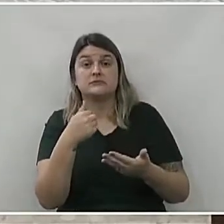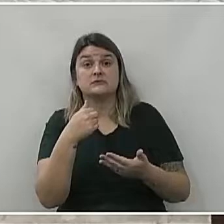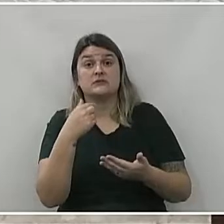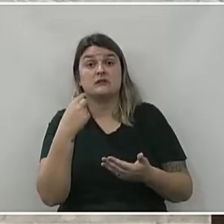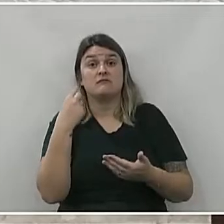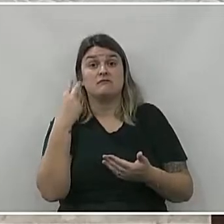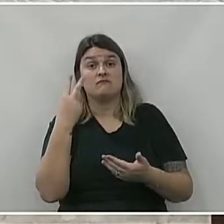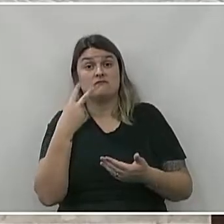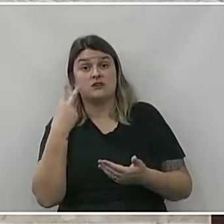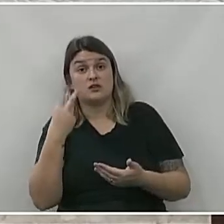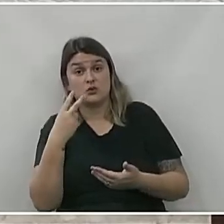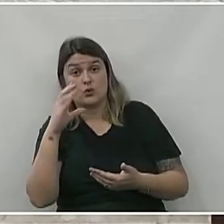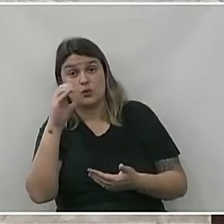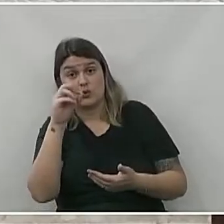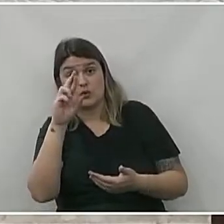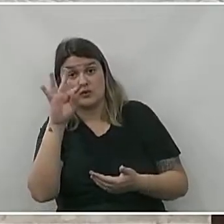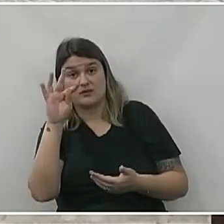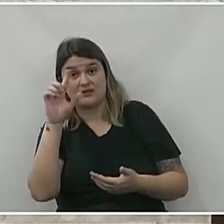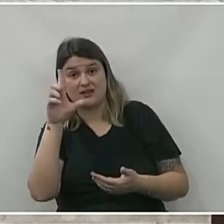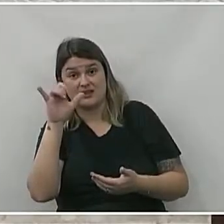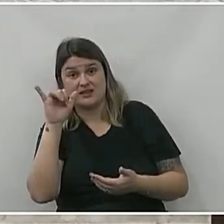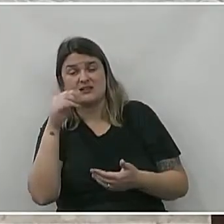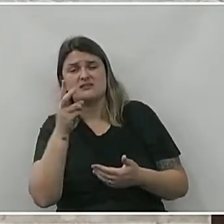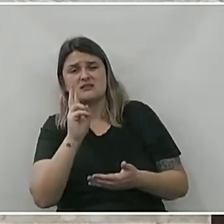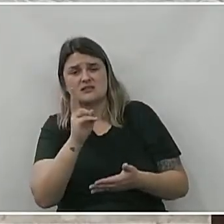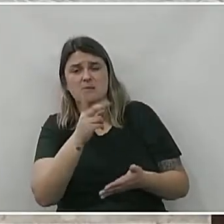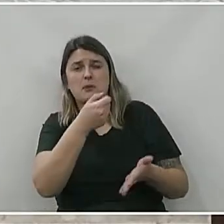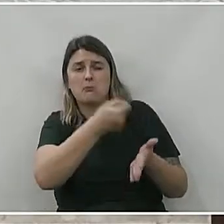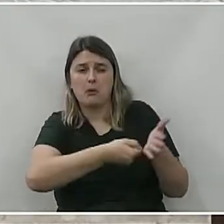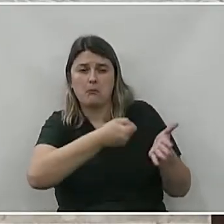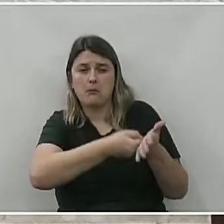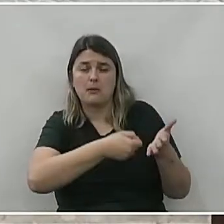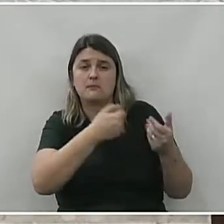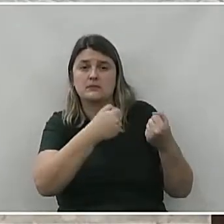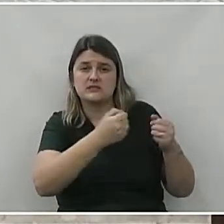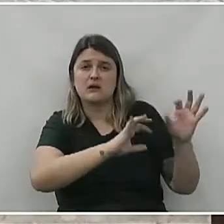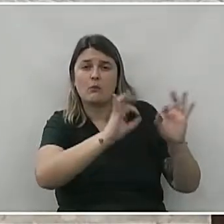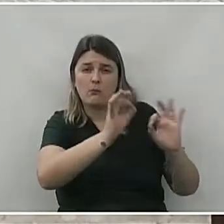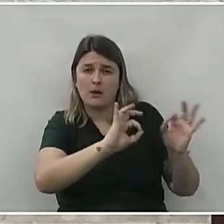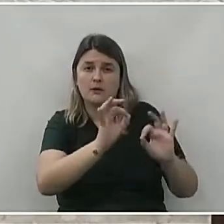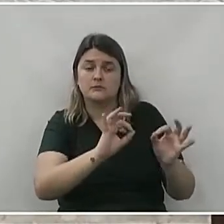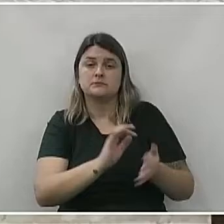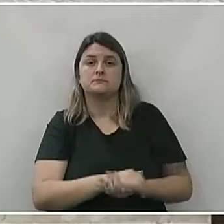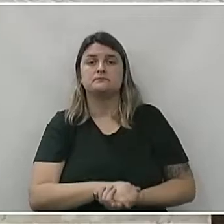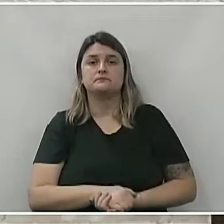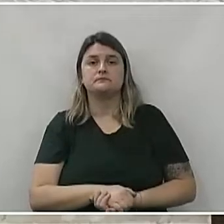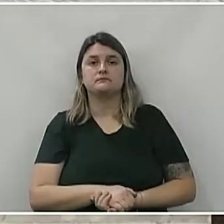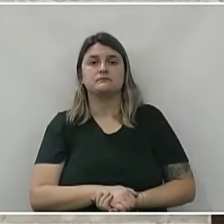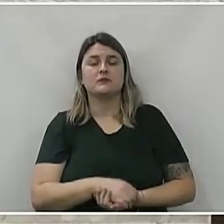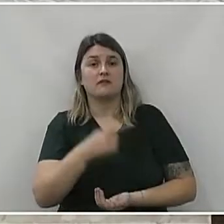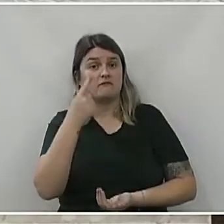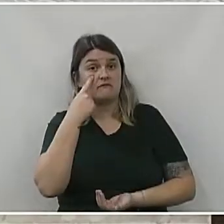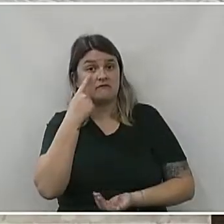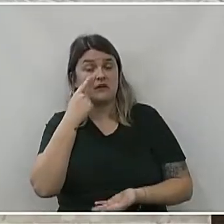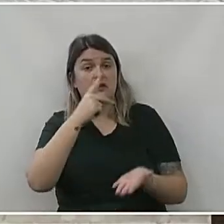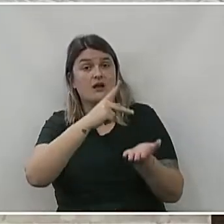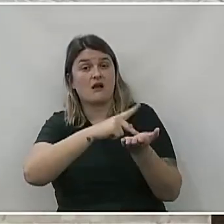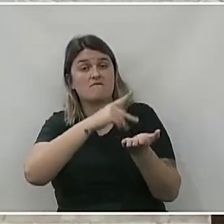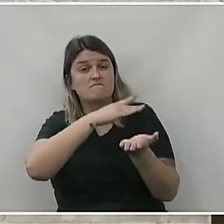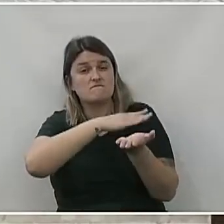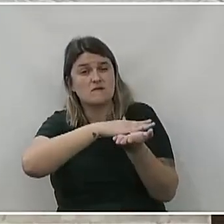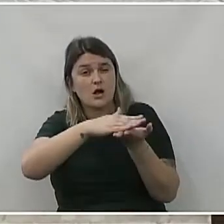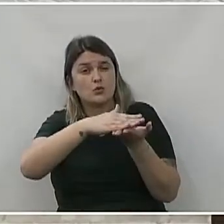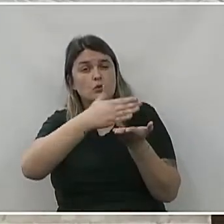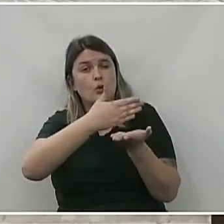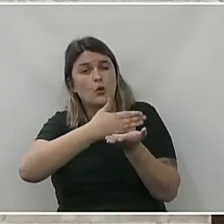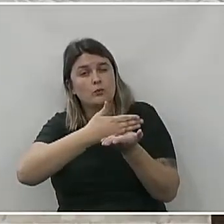vereador Cortellini insistindo sempre nessas melhorias. Vejo ali o asfalto que está sendo